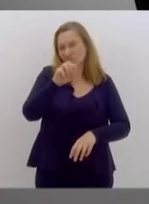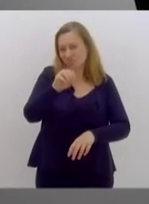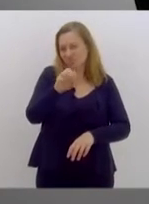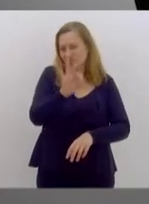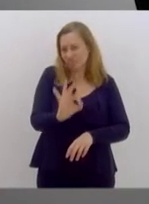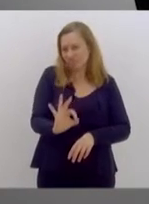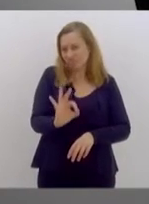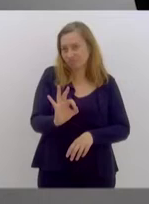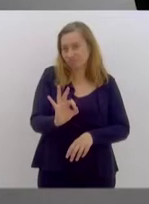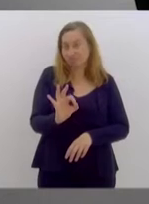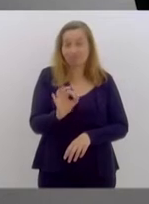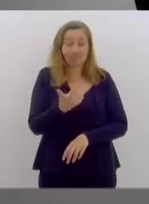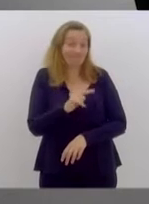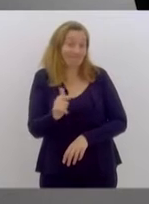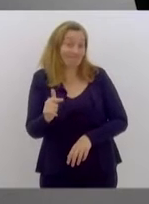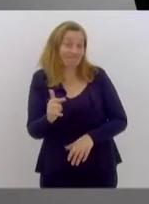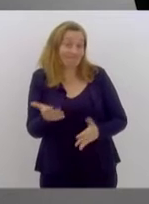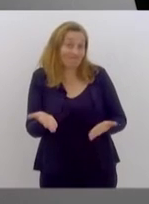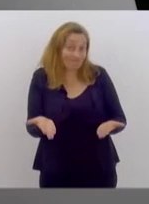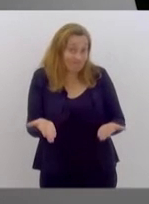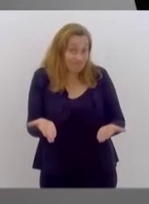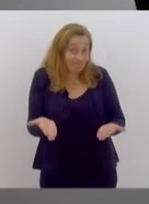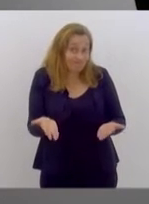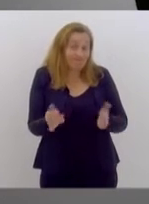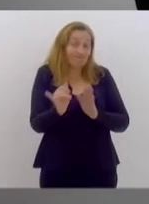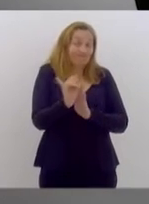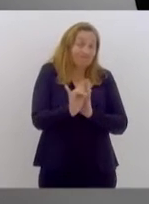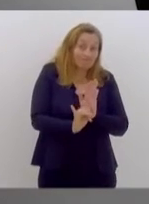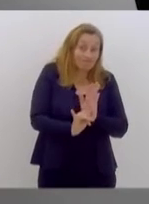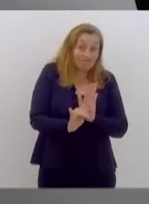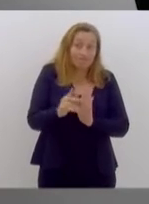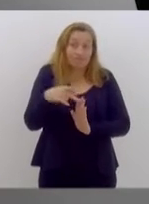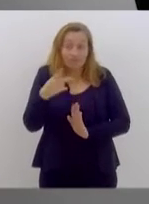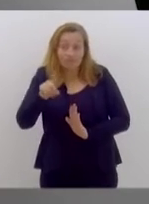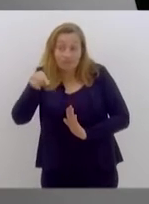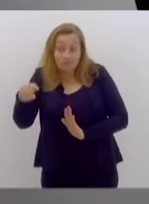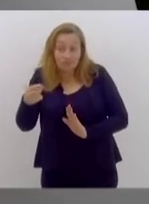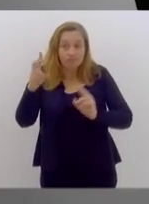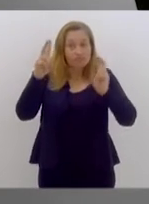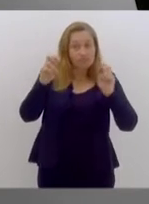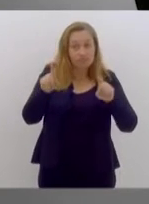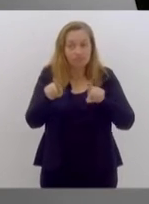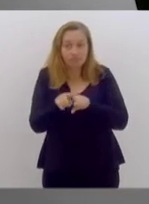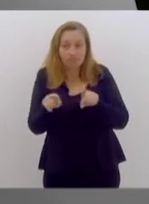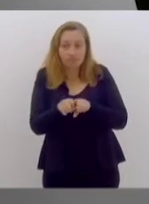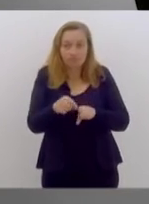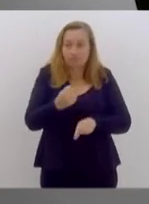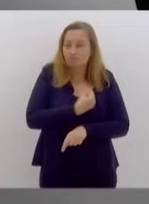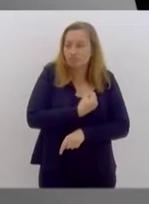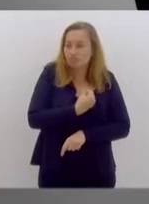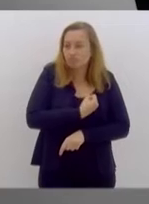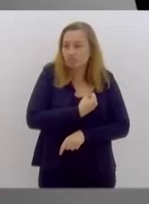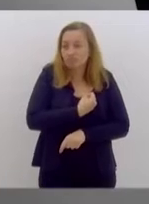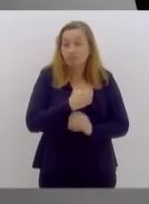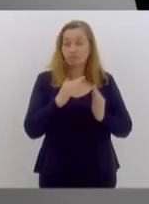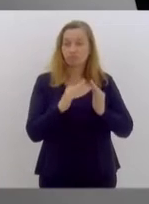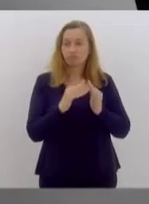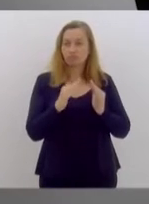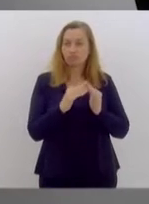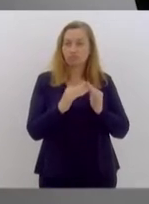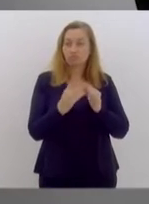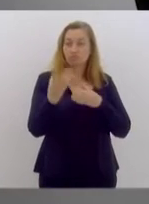não possui mas o relatório destaca outras questões o número de habitações que tem